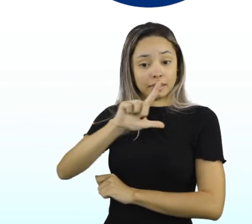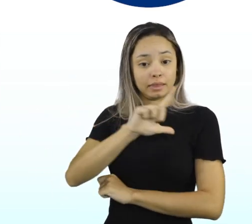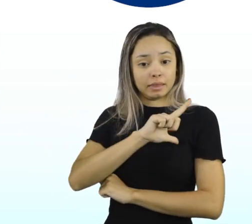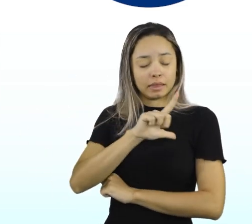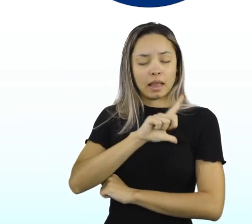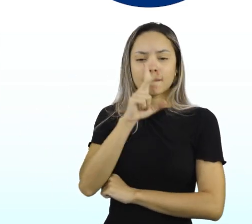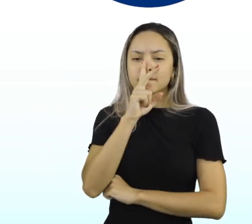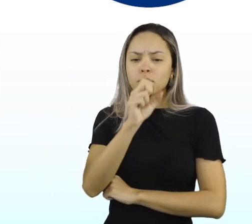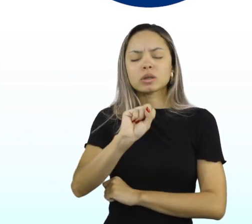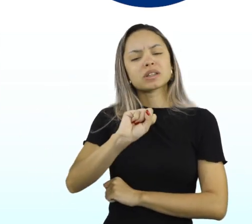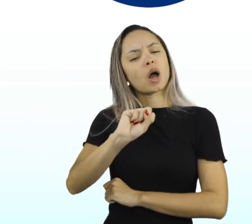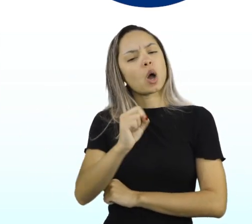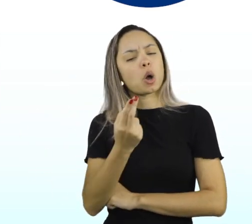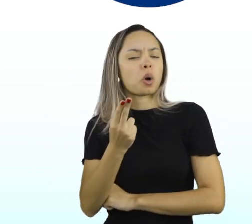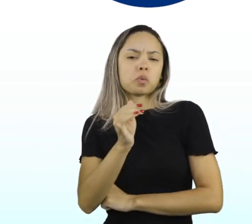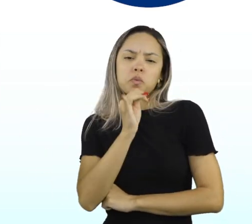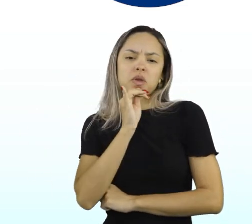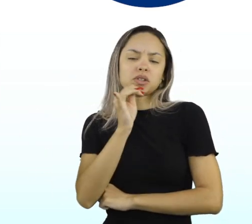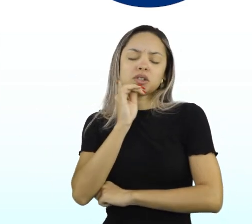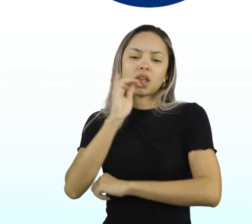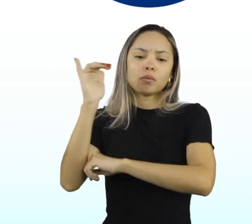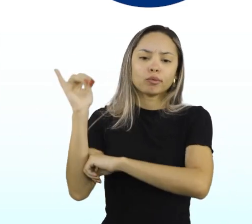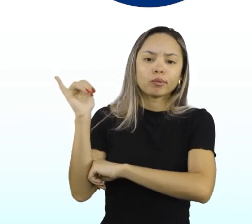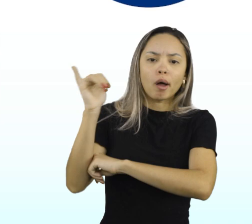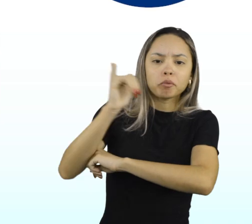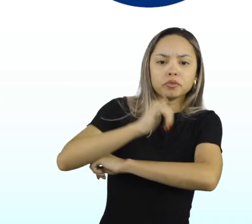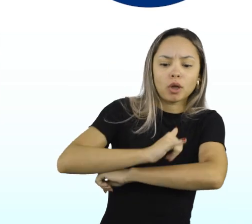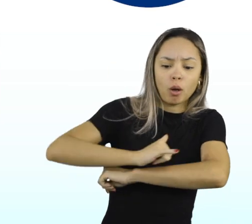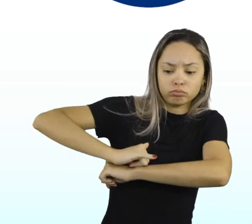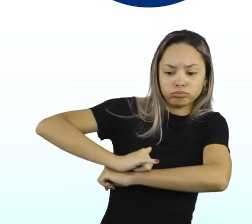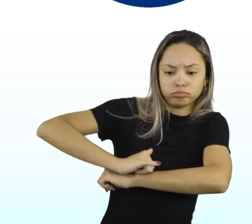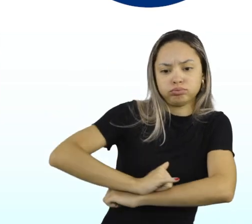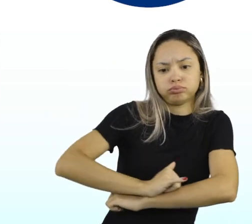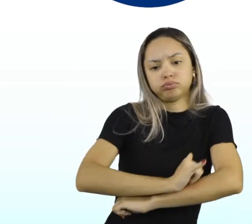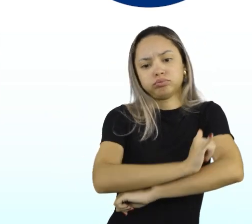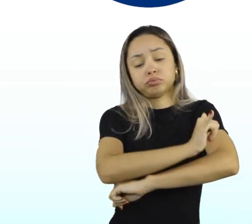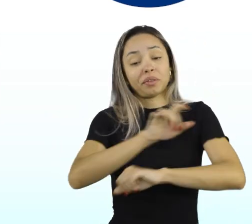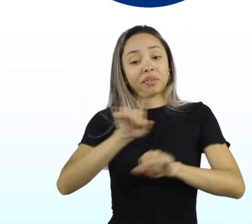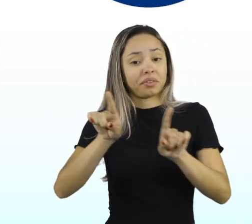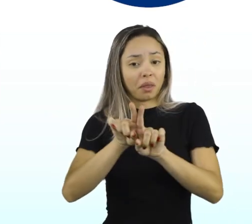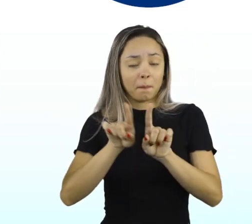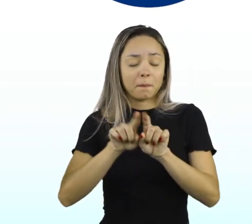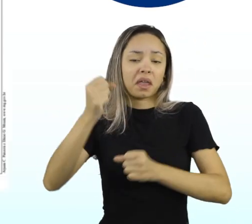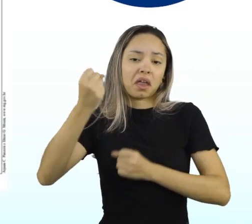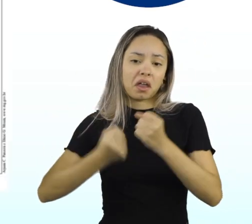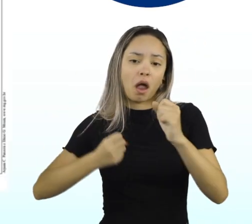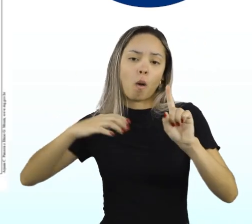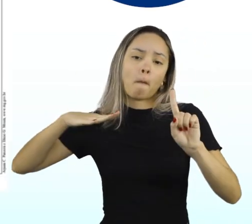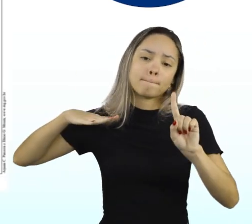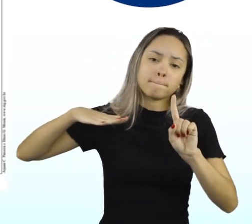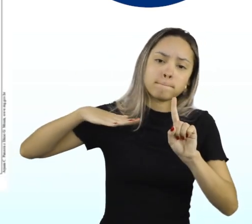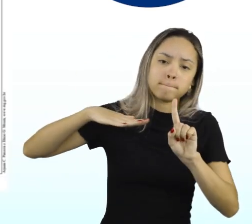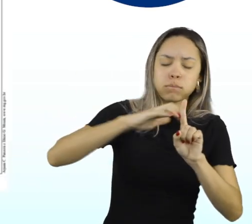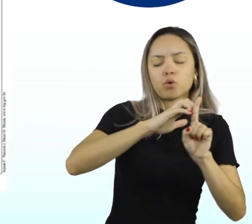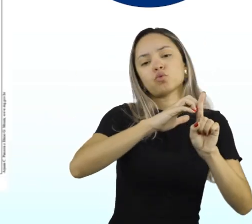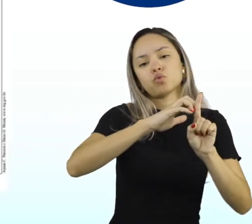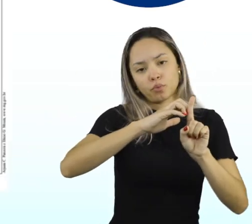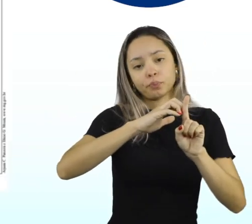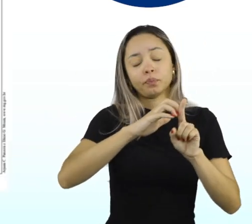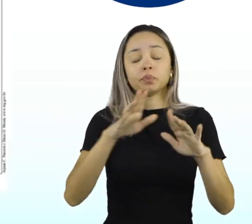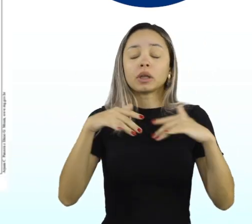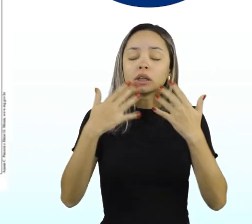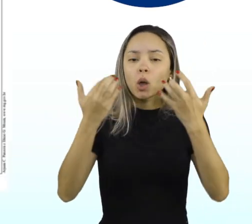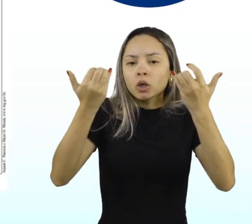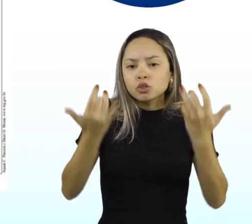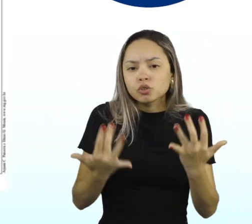um avião precisa pousar, que ele abre um paraquedas, ou então uma colisão de um carro no poste. Misericórdia. Bom, quando a gente fala então dessa